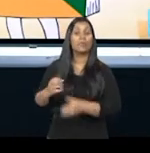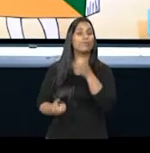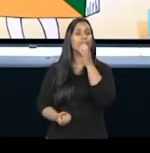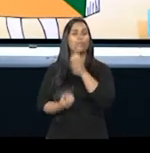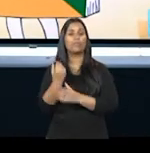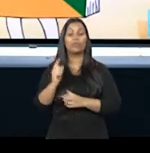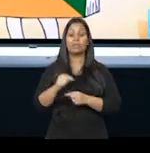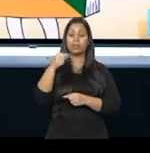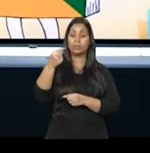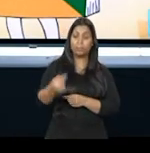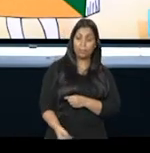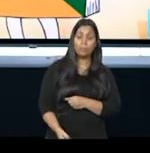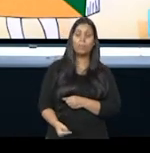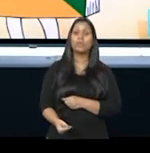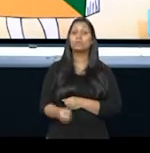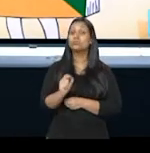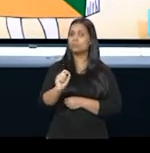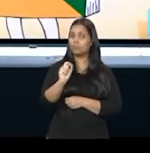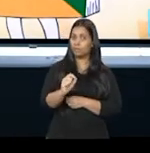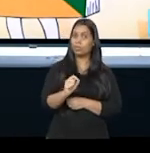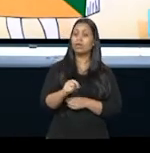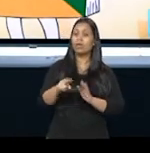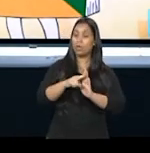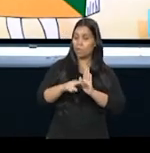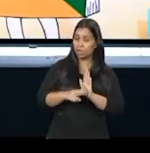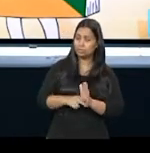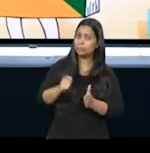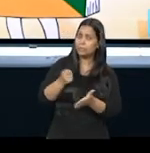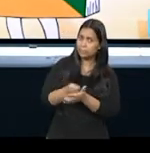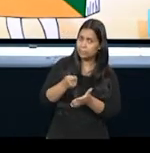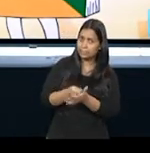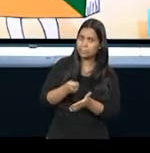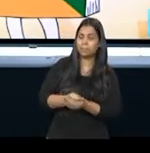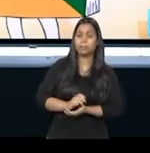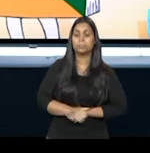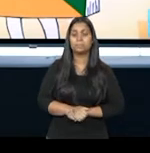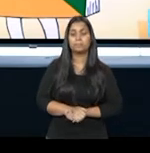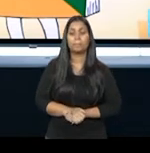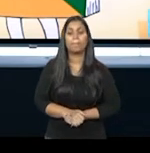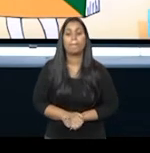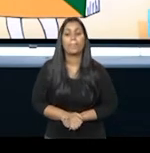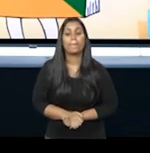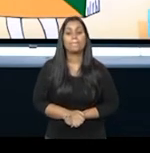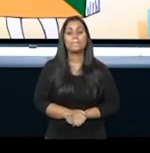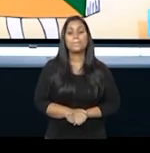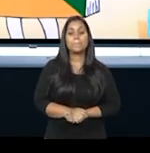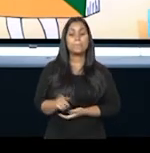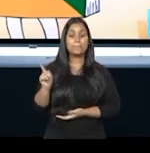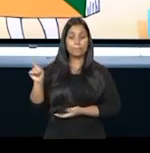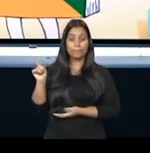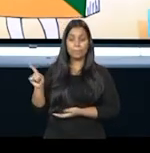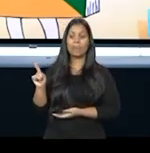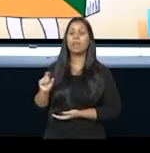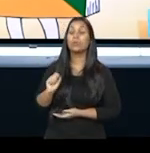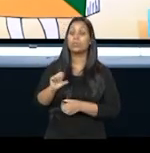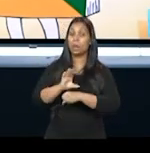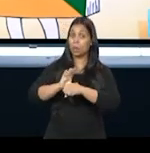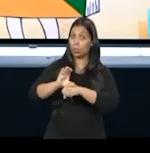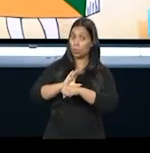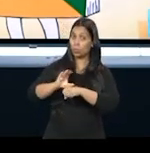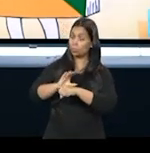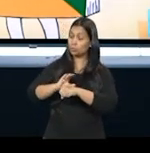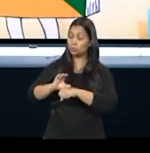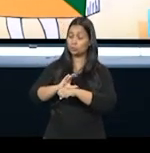Ela foi feita logo após o regime militar da ditadura, que vimos há pouco. Ela é considerada a